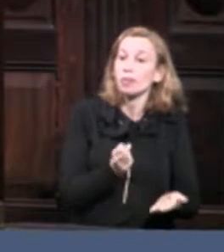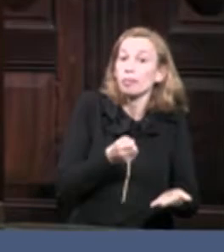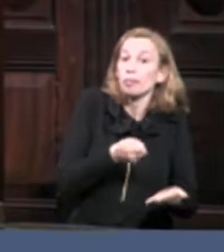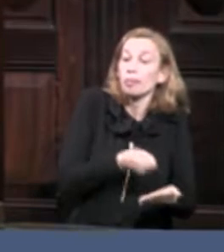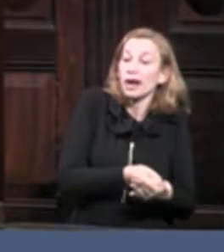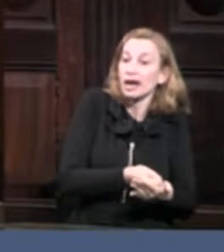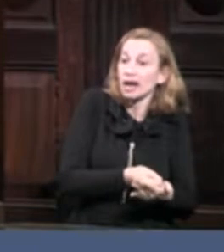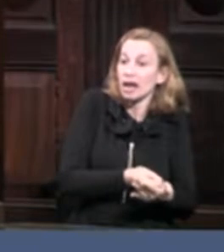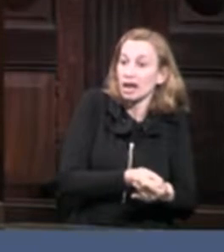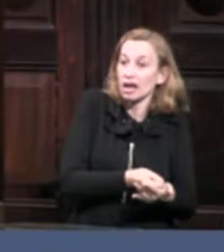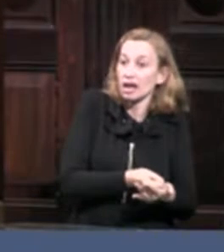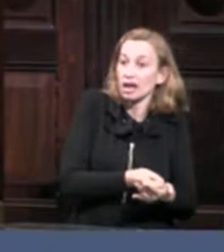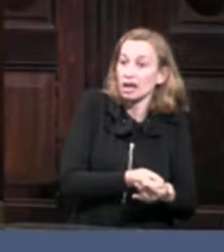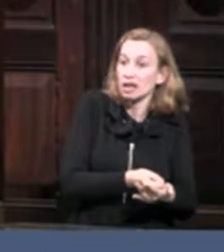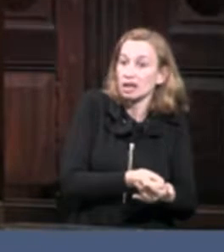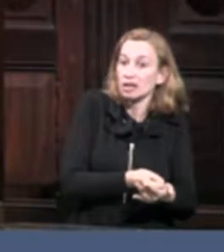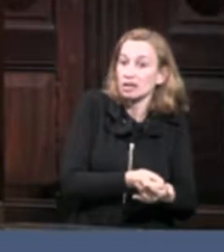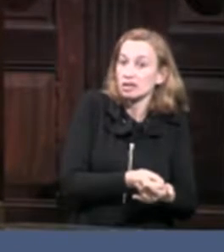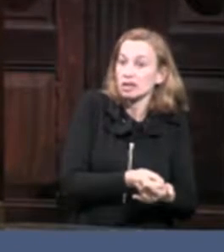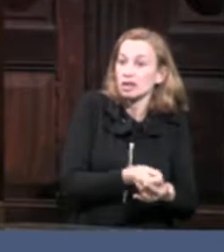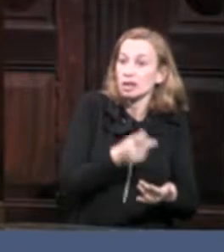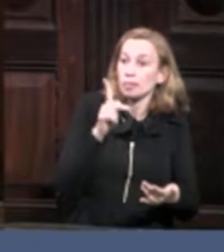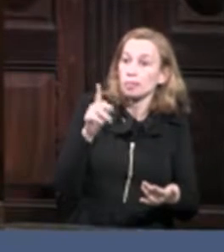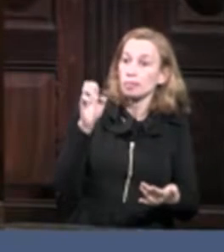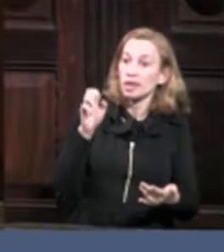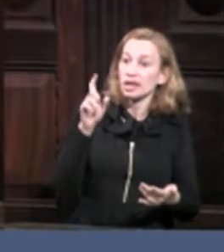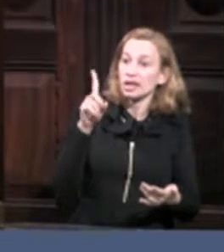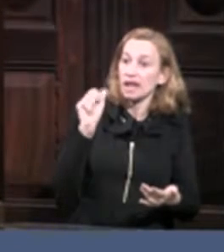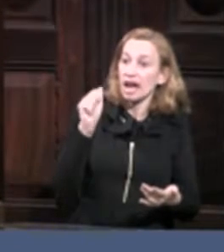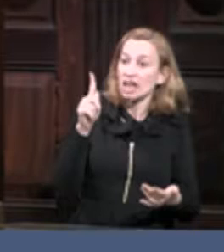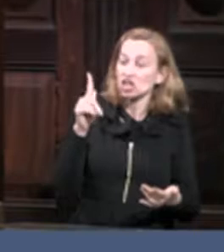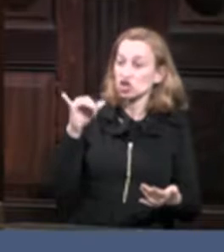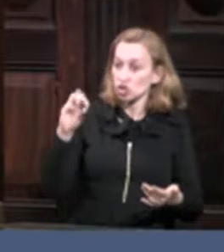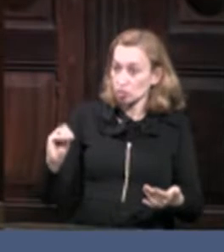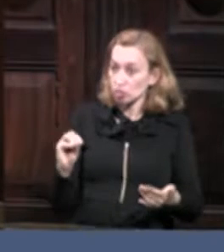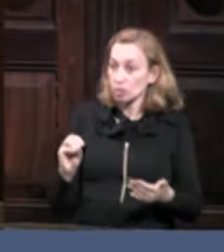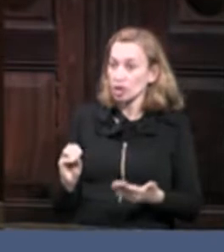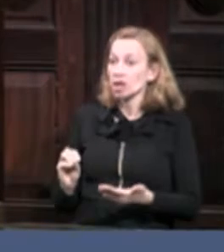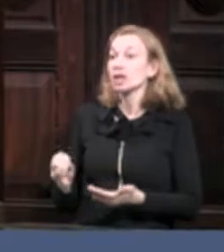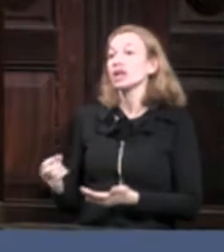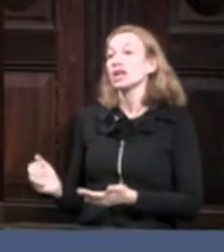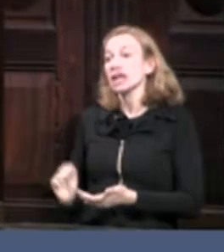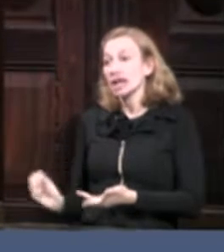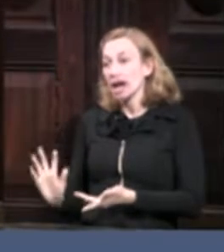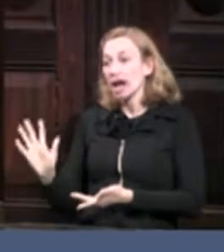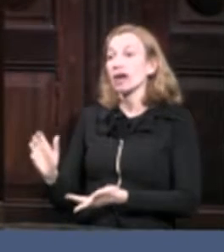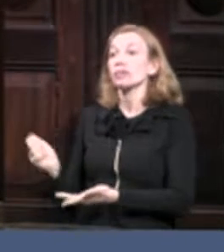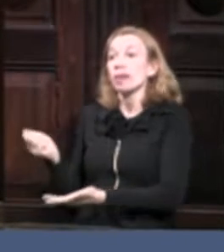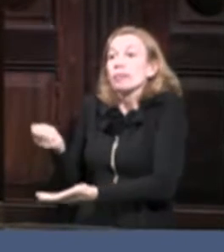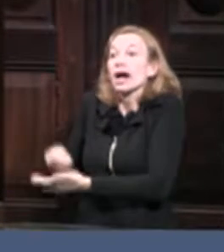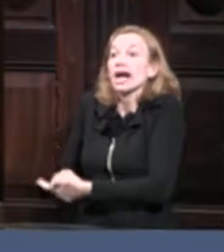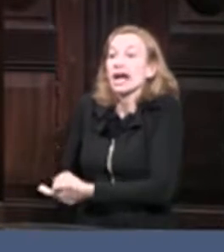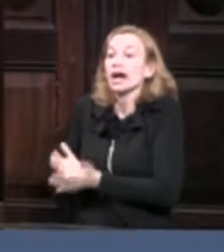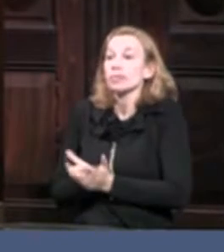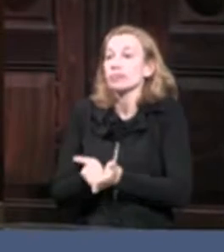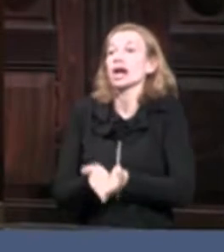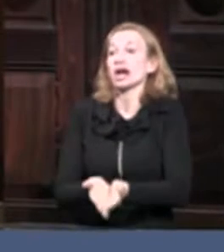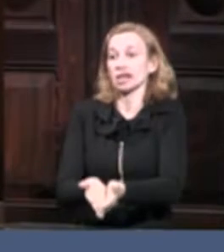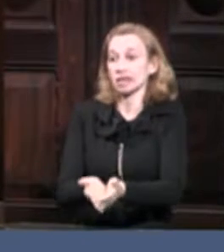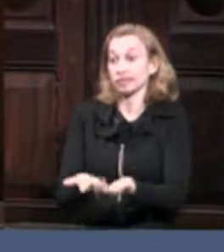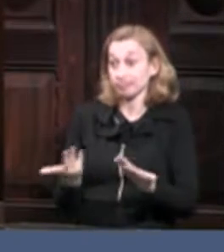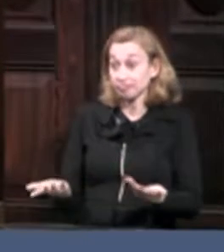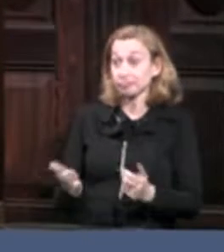hoje a sua cúpula partidária presa por atender aos interesses das empresas de ônibus e não aos interesses públicos